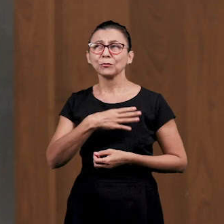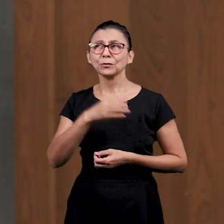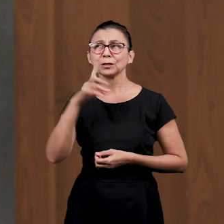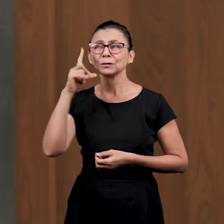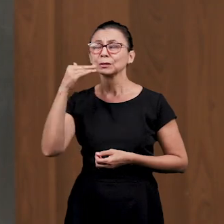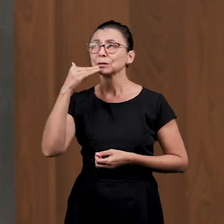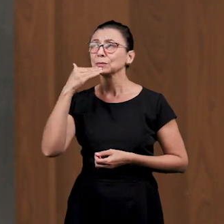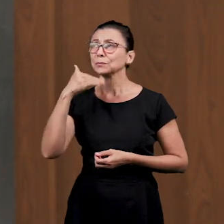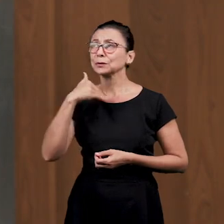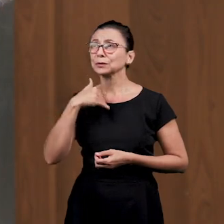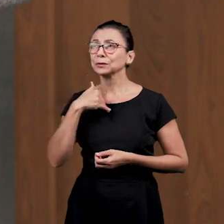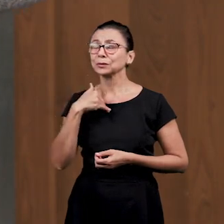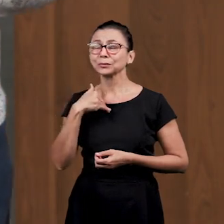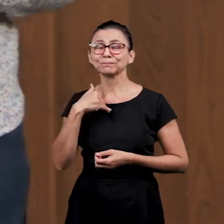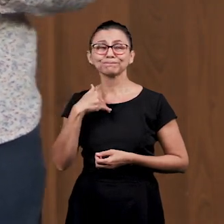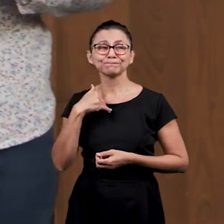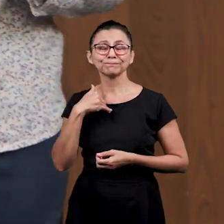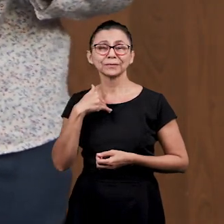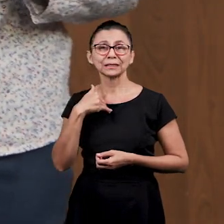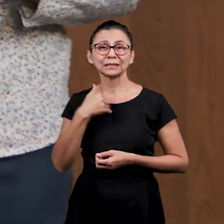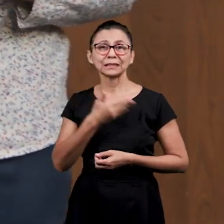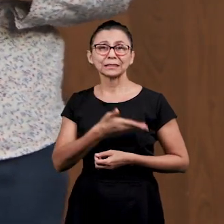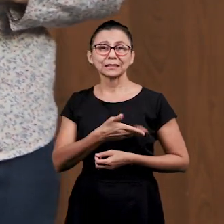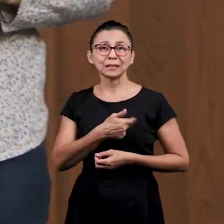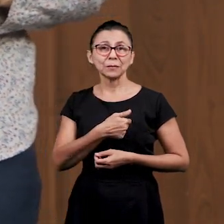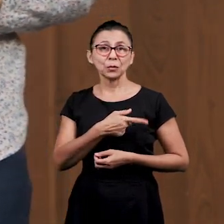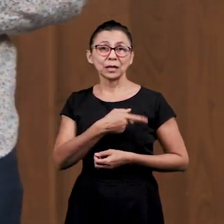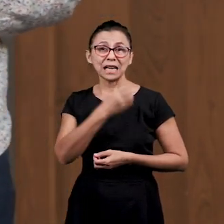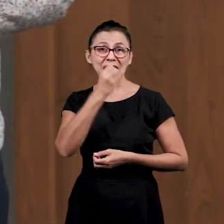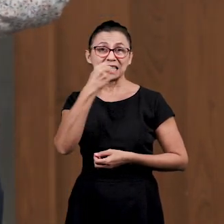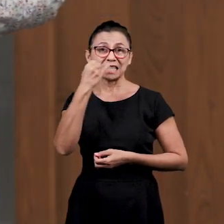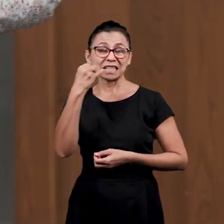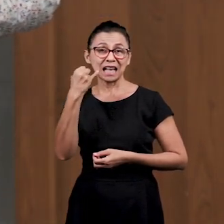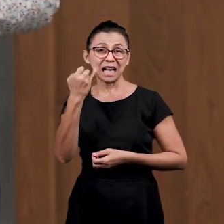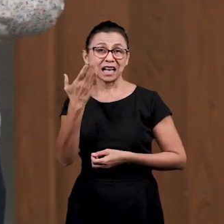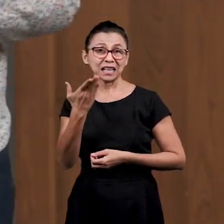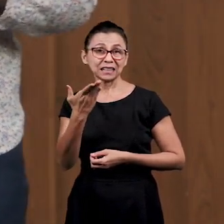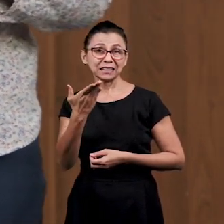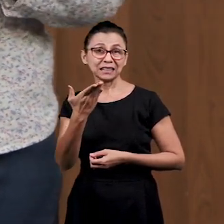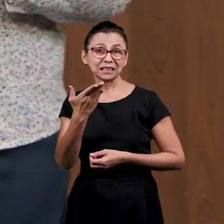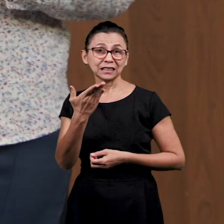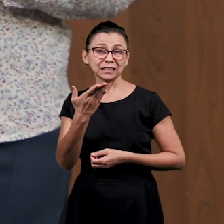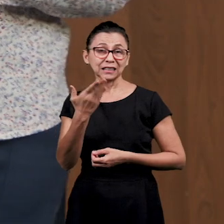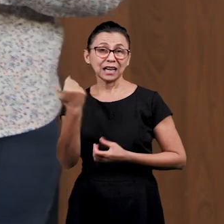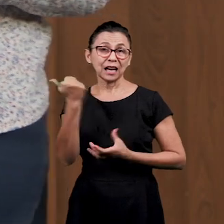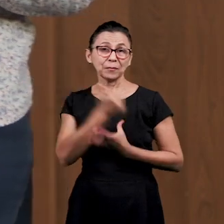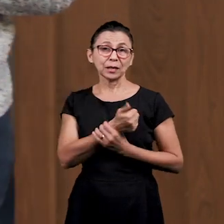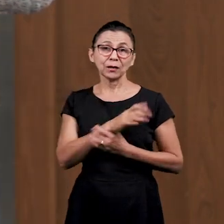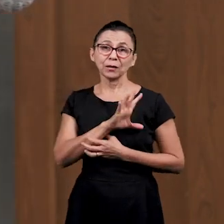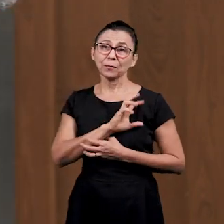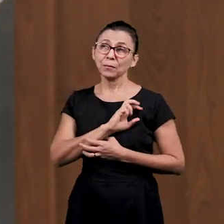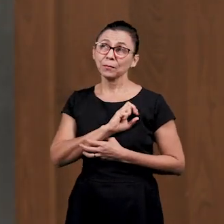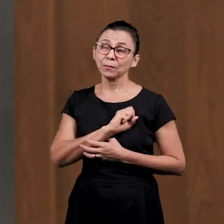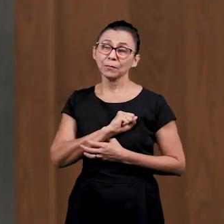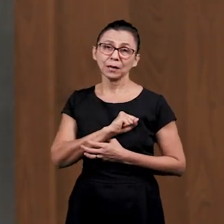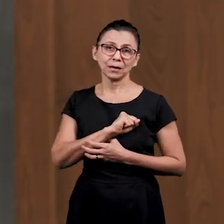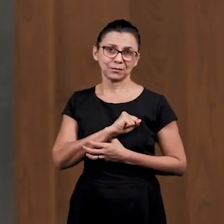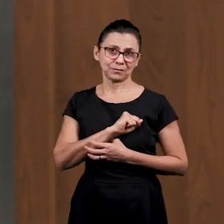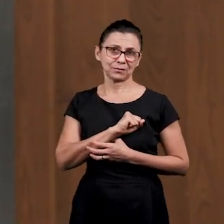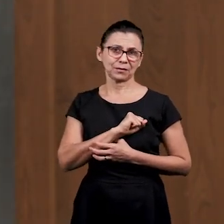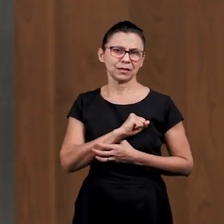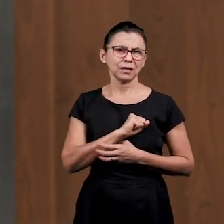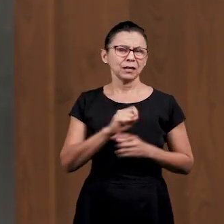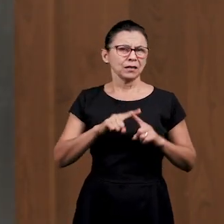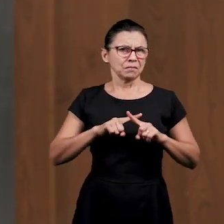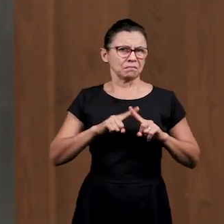o filho da promessa. Isaque era o filho querido, mas Abraão não duvidou. A fé